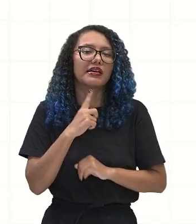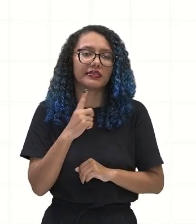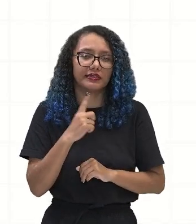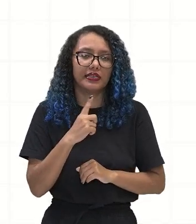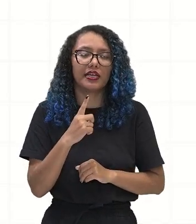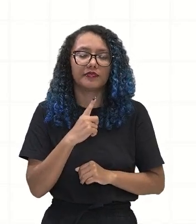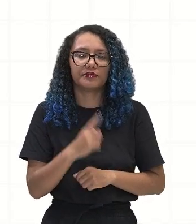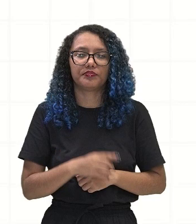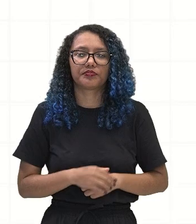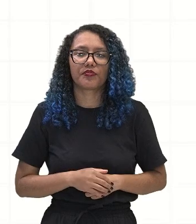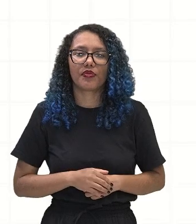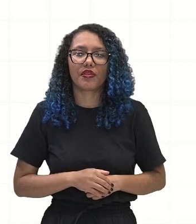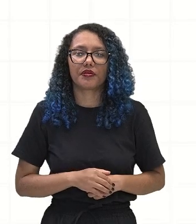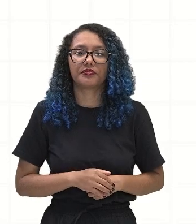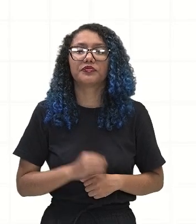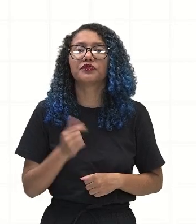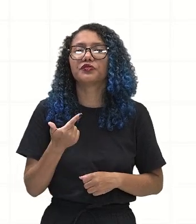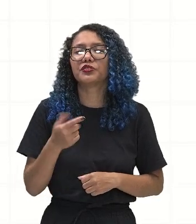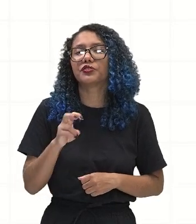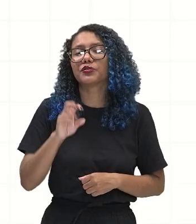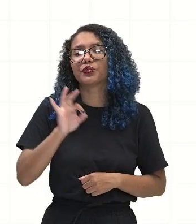E o 25%?